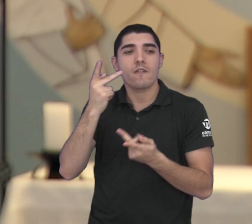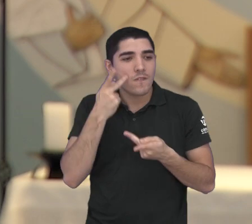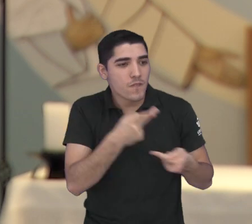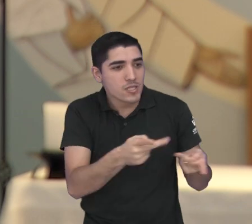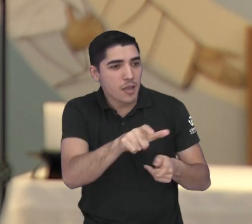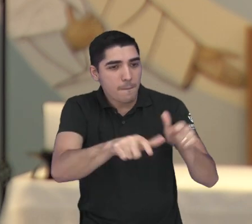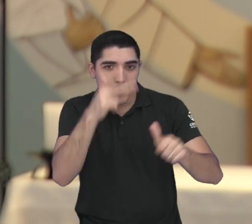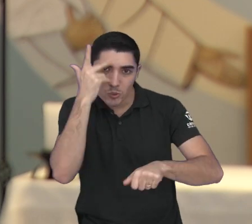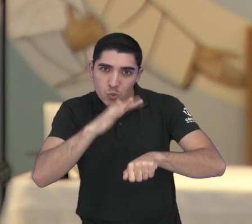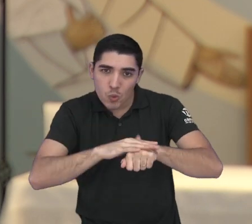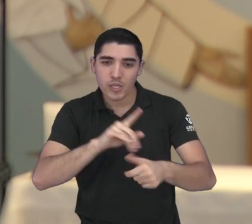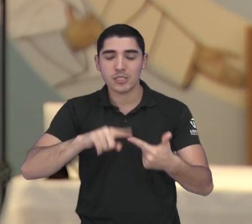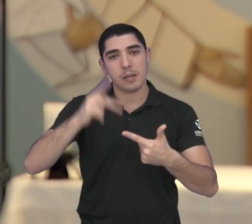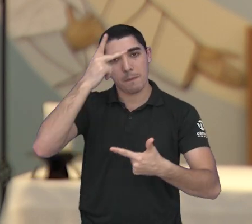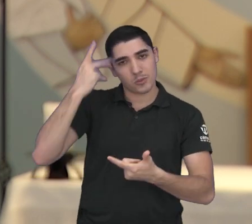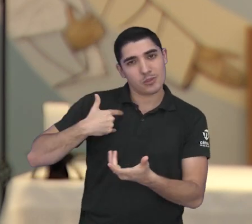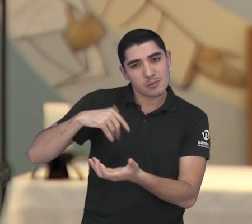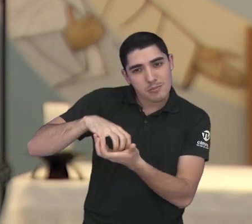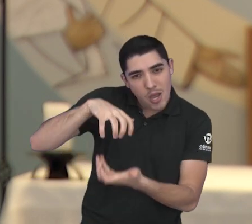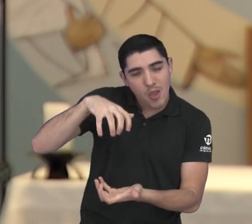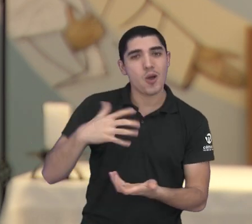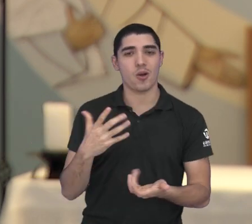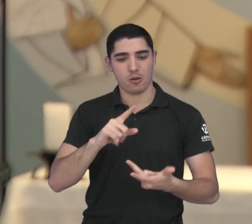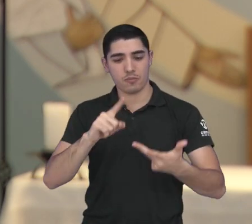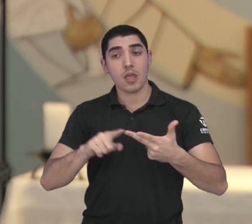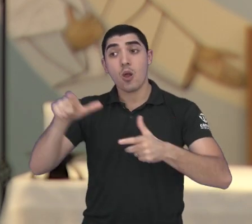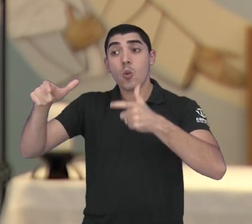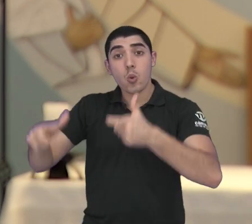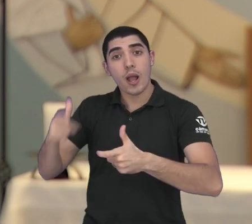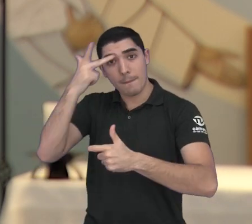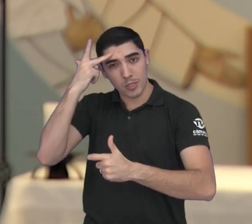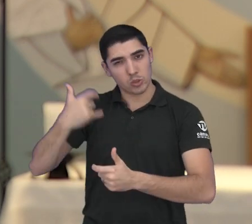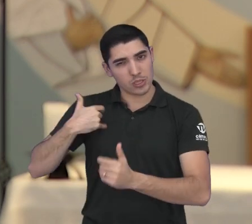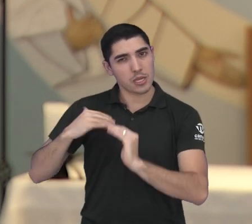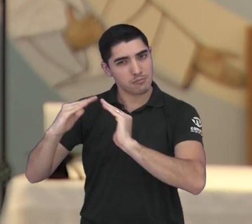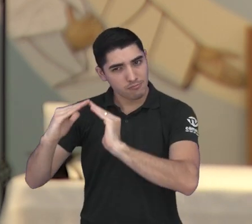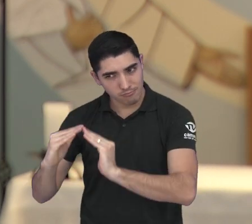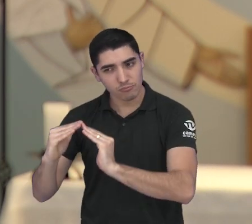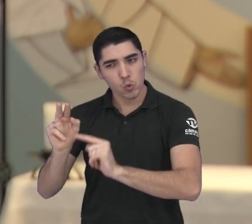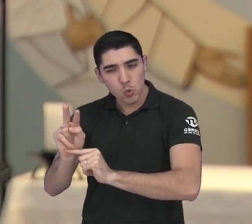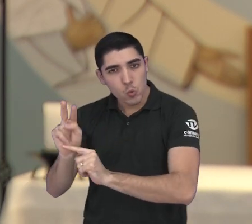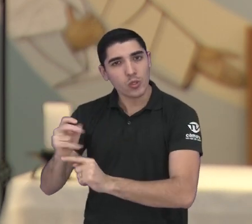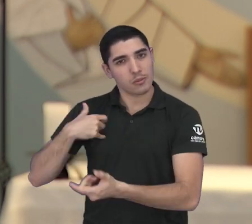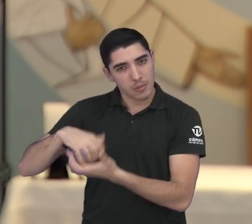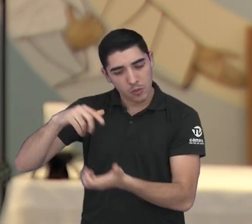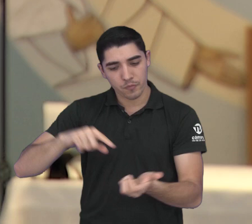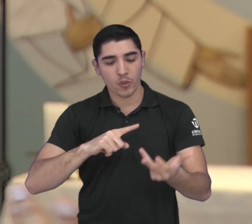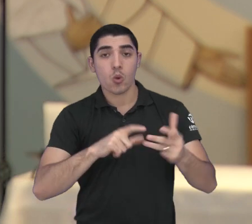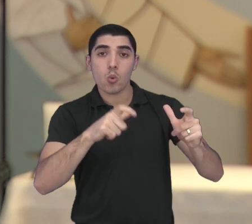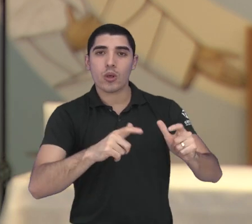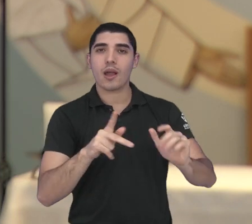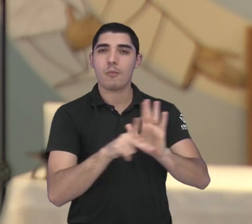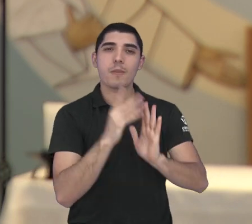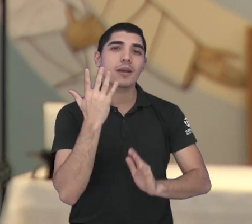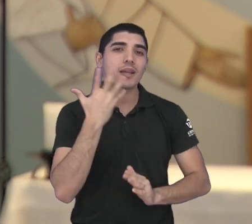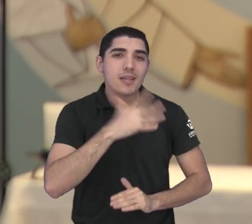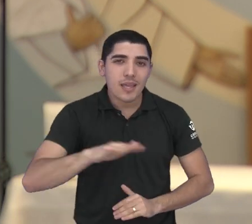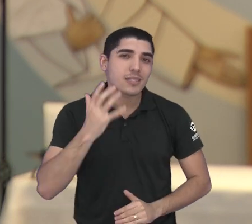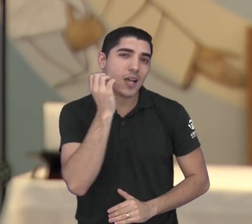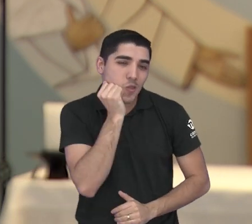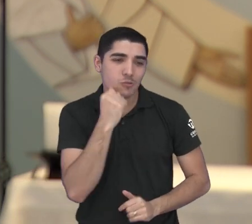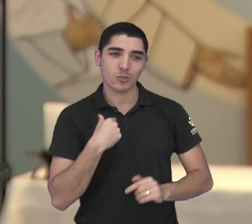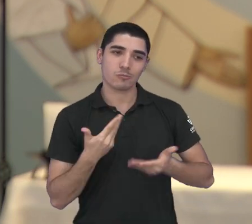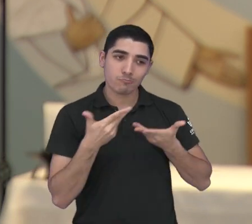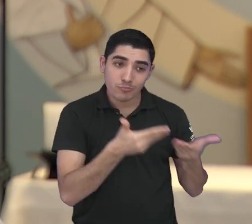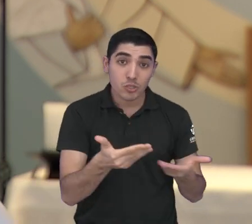os outros. Então, vou visitar um doente, vou dar atenção para um idoso, vou visitar um asilo, um orfanato, partilhando um pouco de mim com o outro,